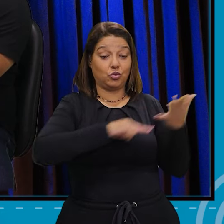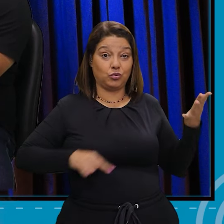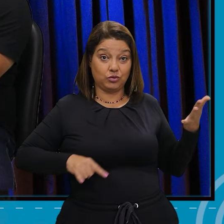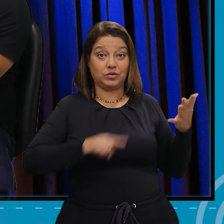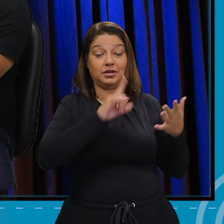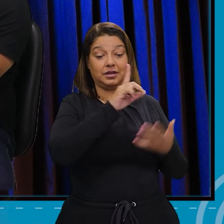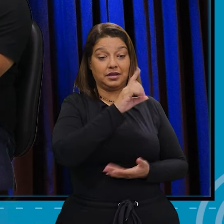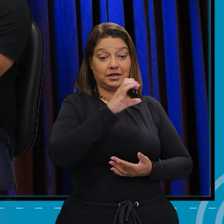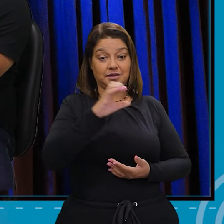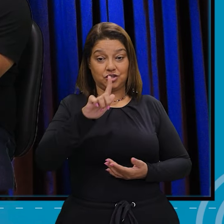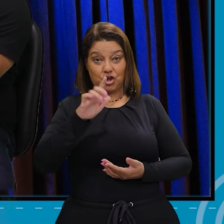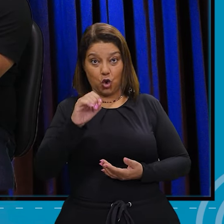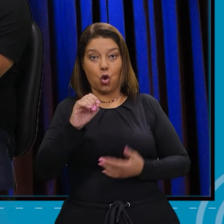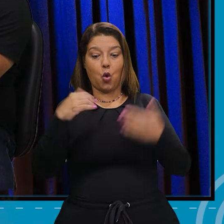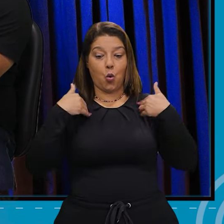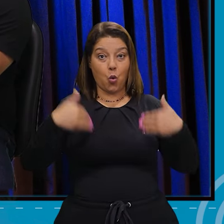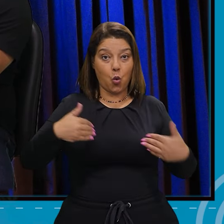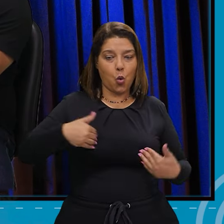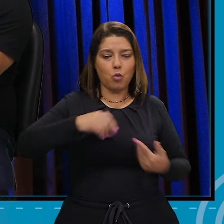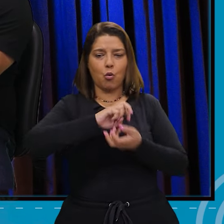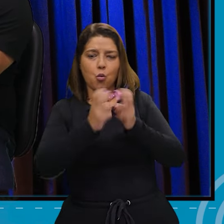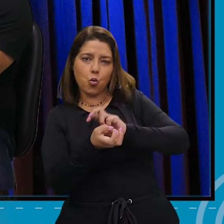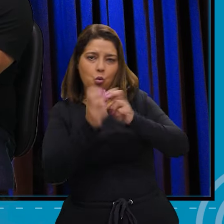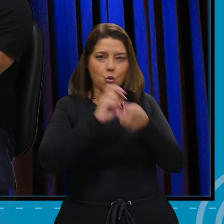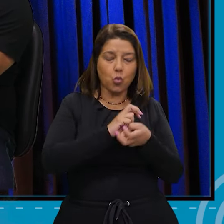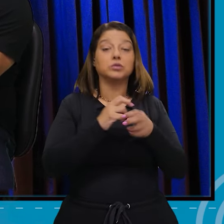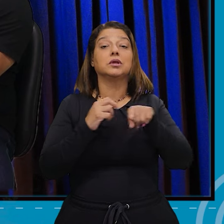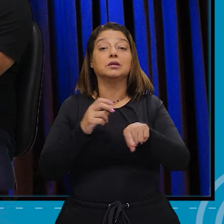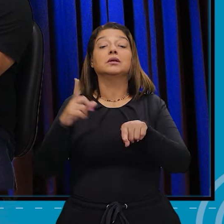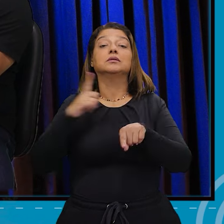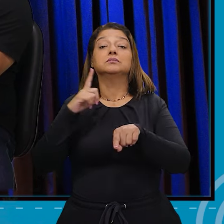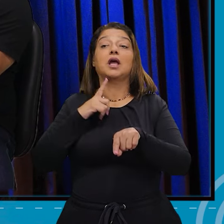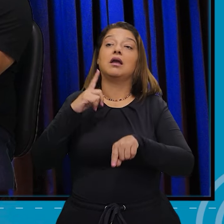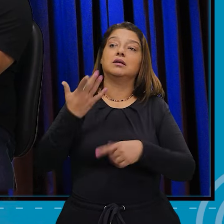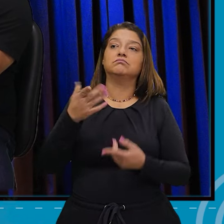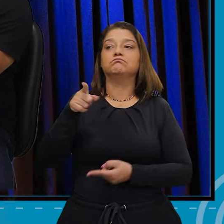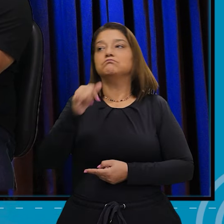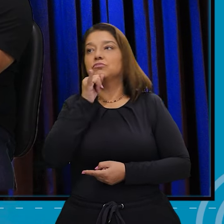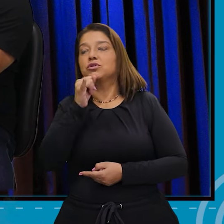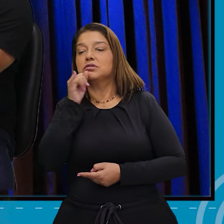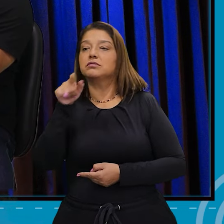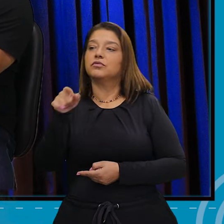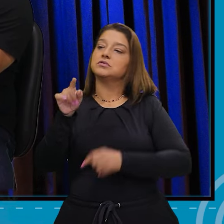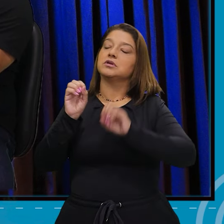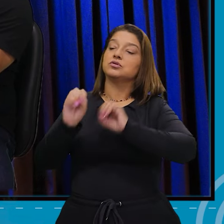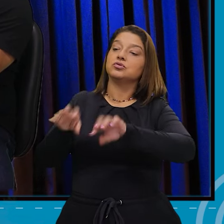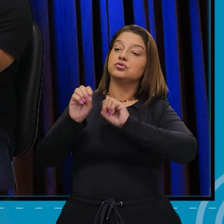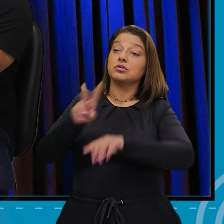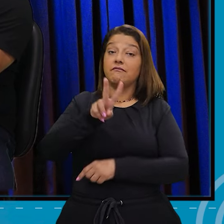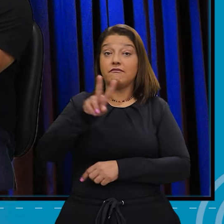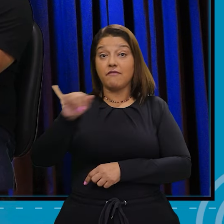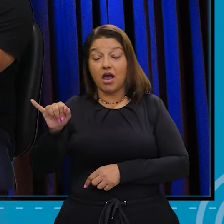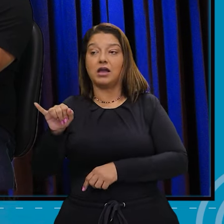a reflexão sobre a cultura corporal, ela precisa, em muitos casos, que você esteja trabalhando, que seja